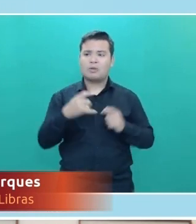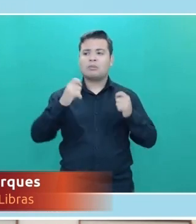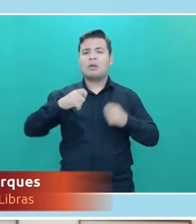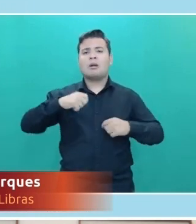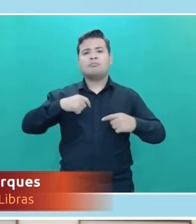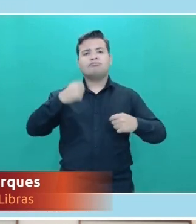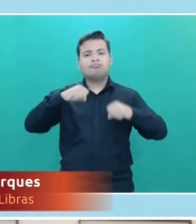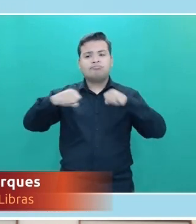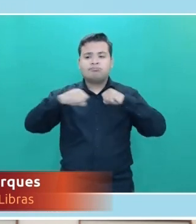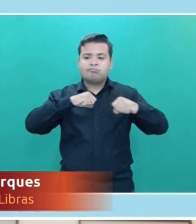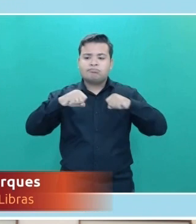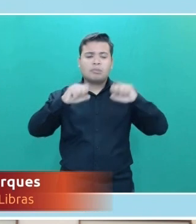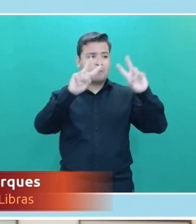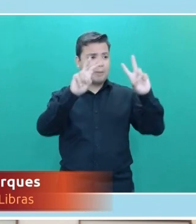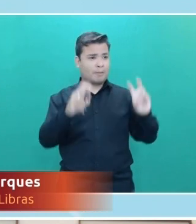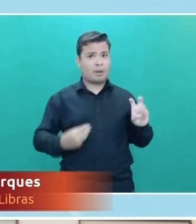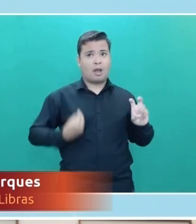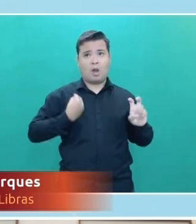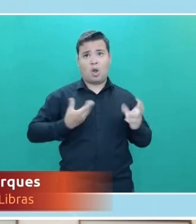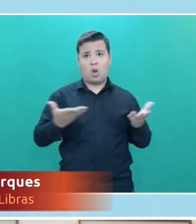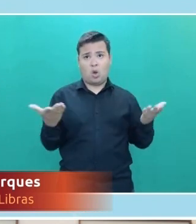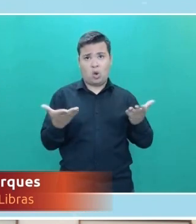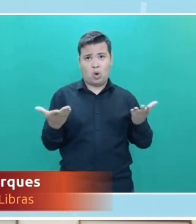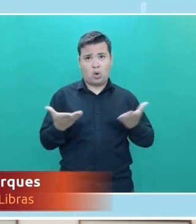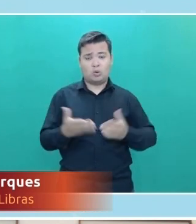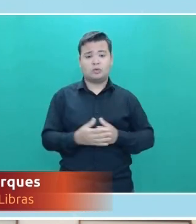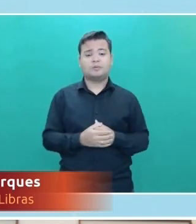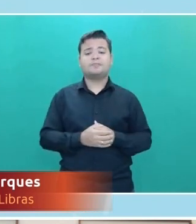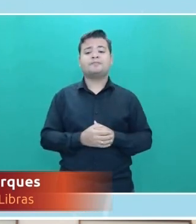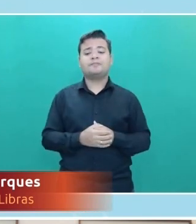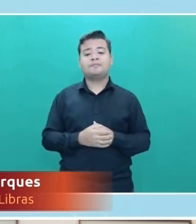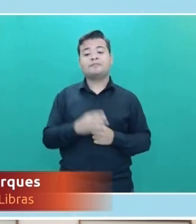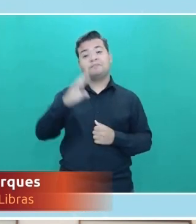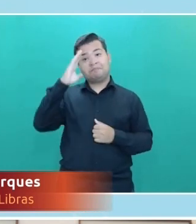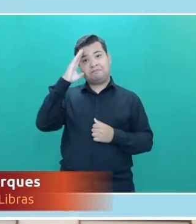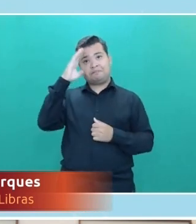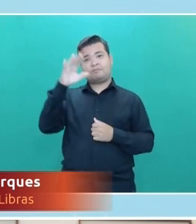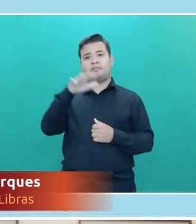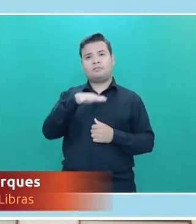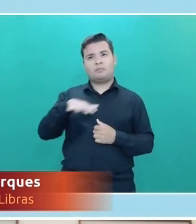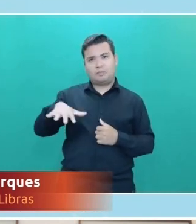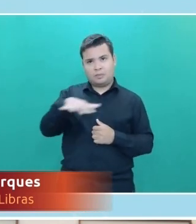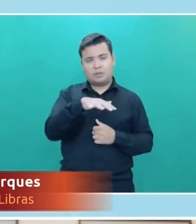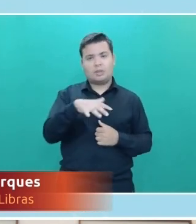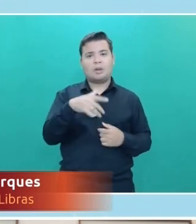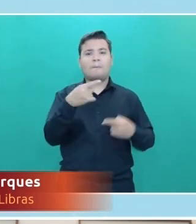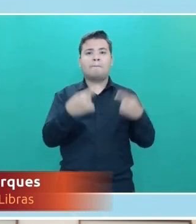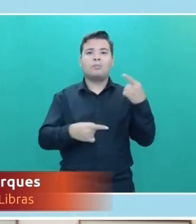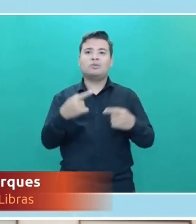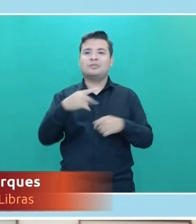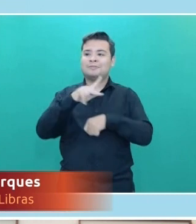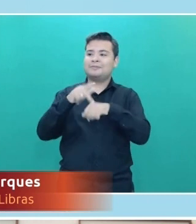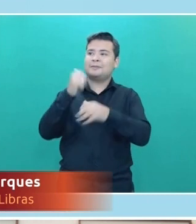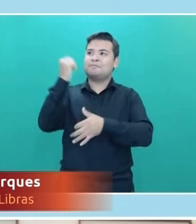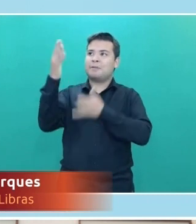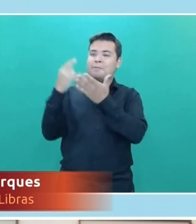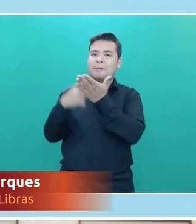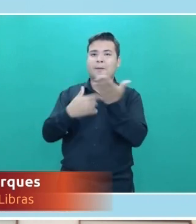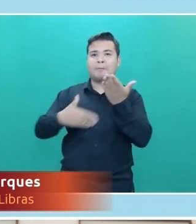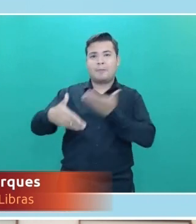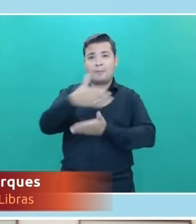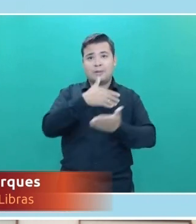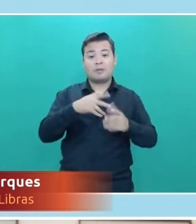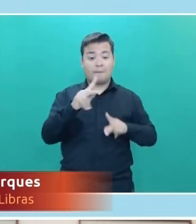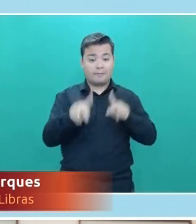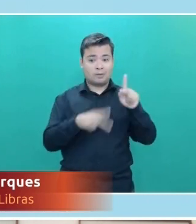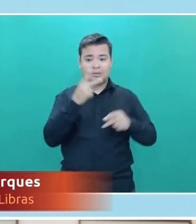debatendo temas tão atuais, tão relevantes, principalmente nessa área de política externa, onde a população brasileira precisa cada vez